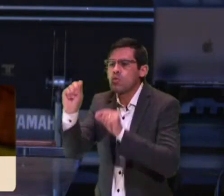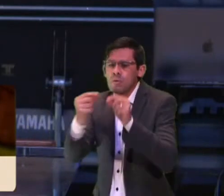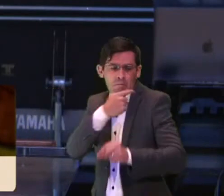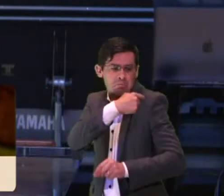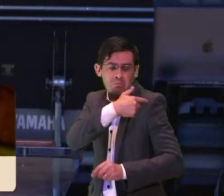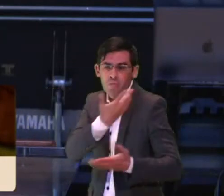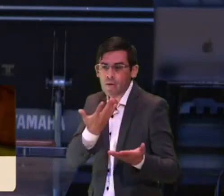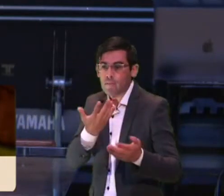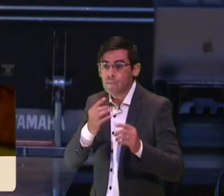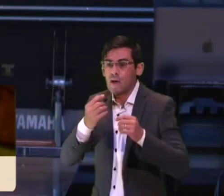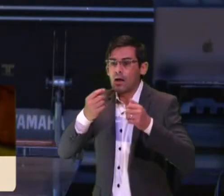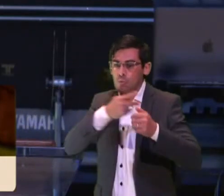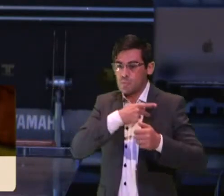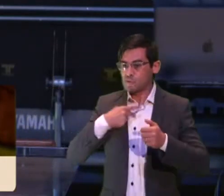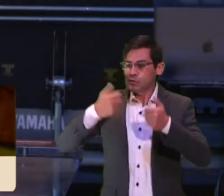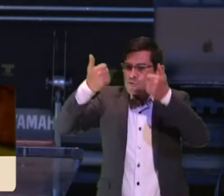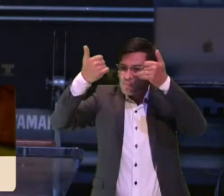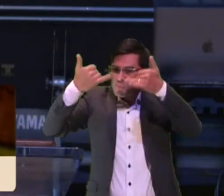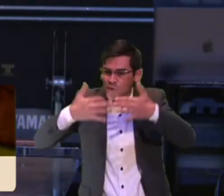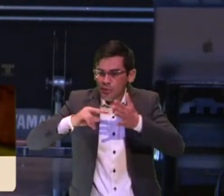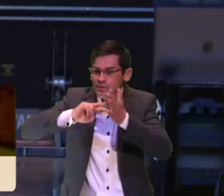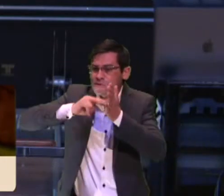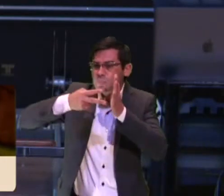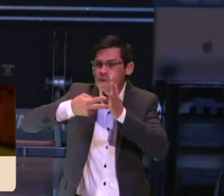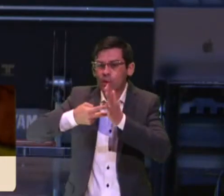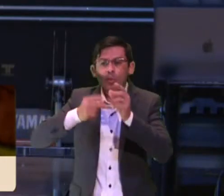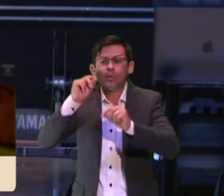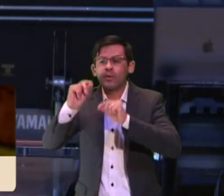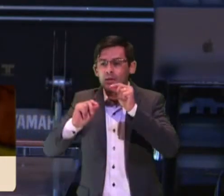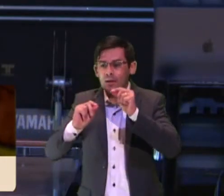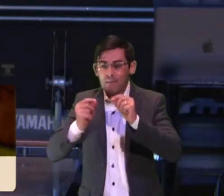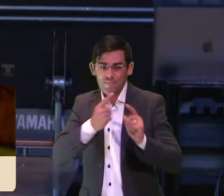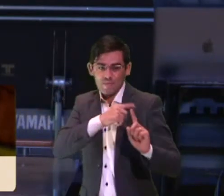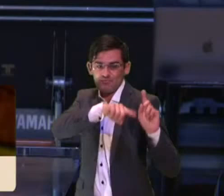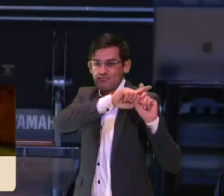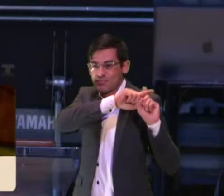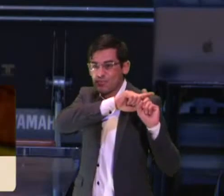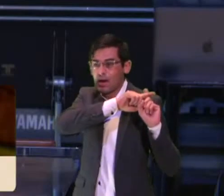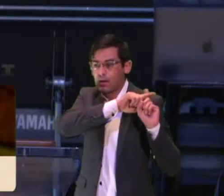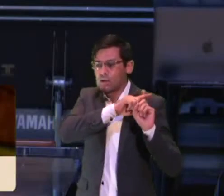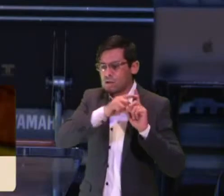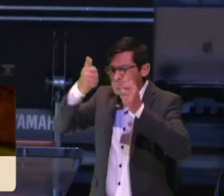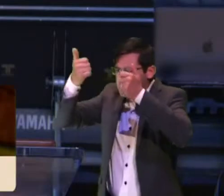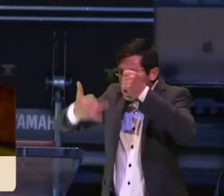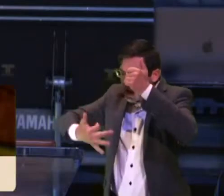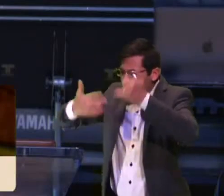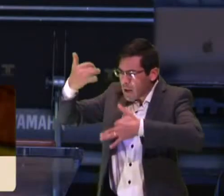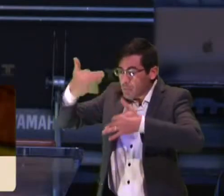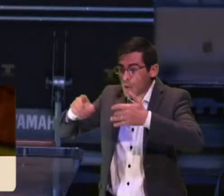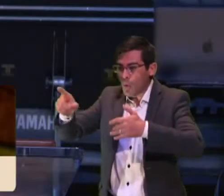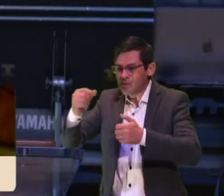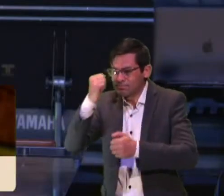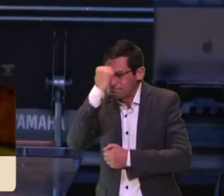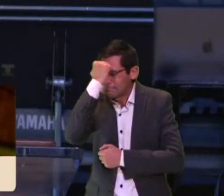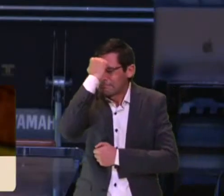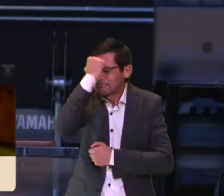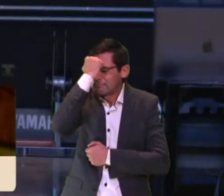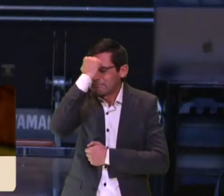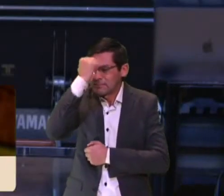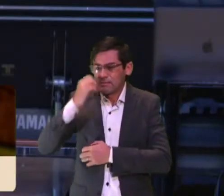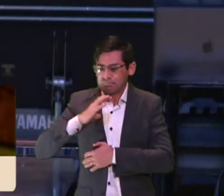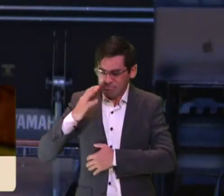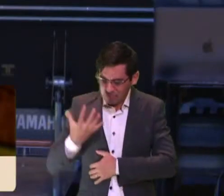a cruz de Cristo e a mensagem do Evangelho. Aquele homem foi salvo, porque Deus tem feito sinais no